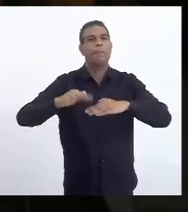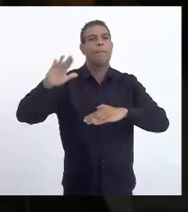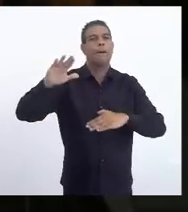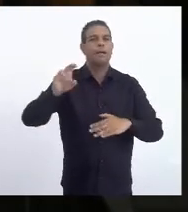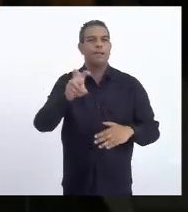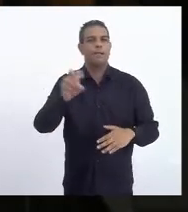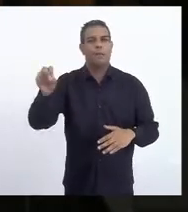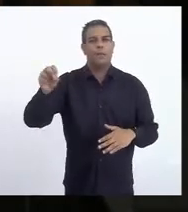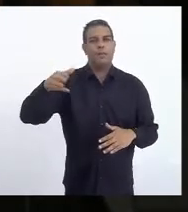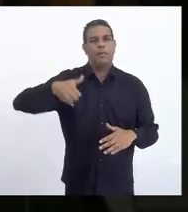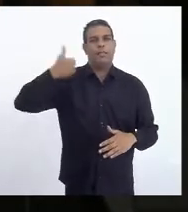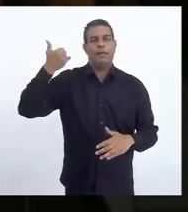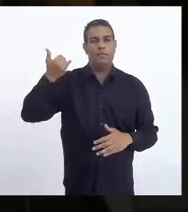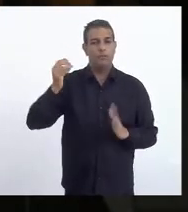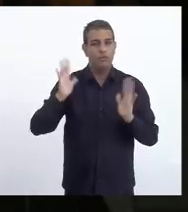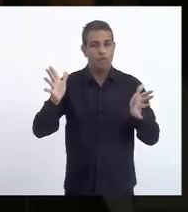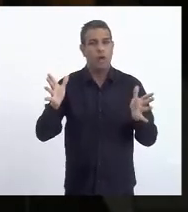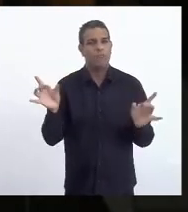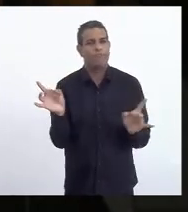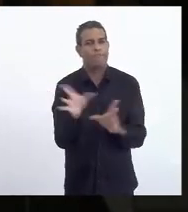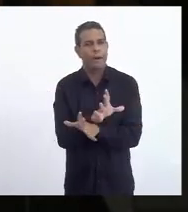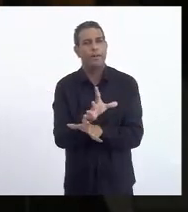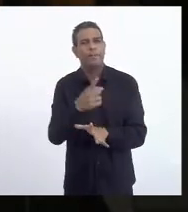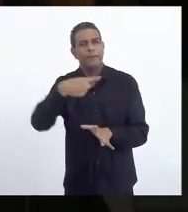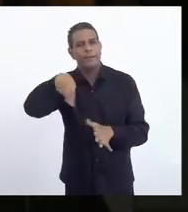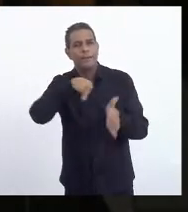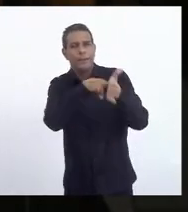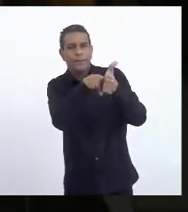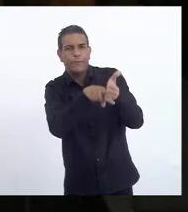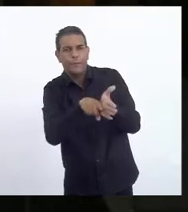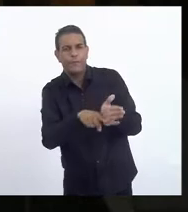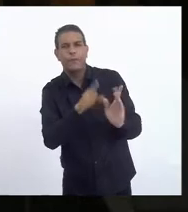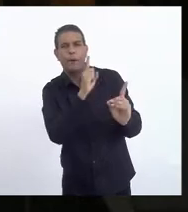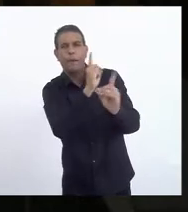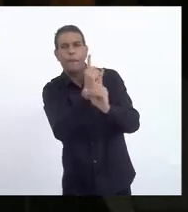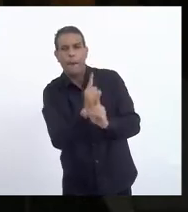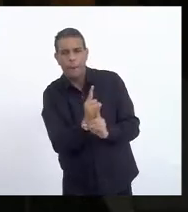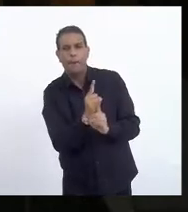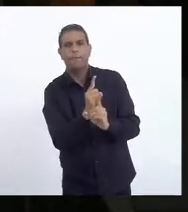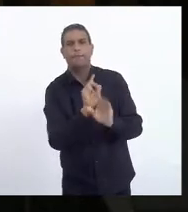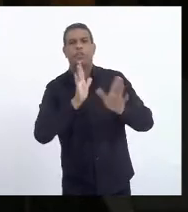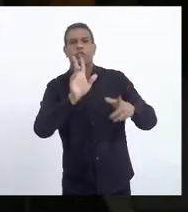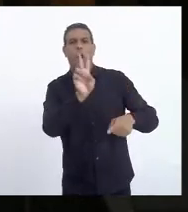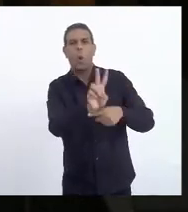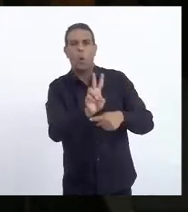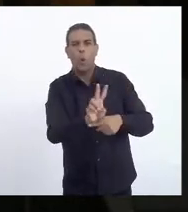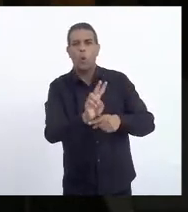mais de 50 anos fazerem seus exames preventivos